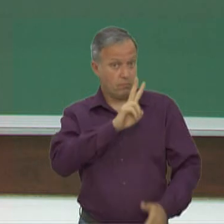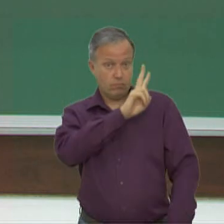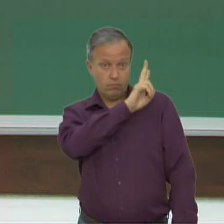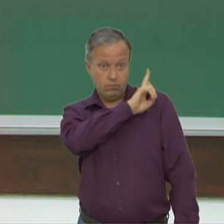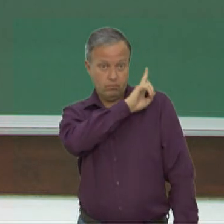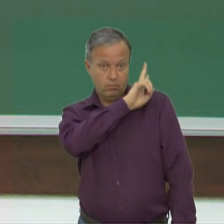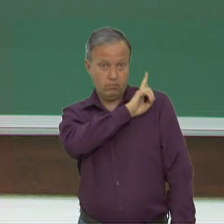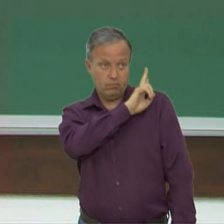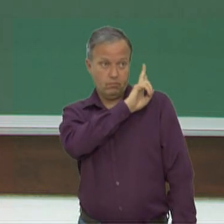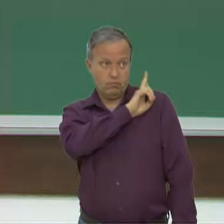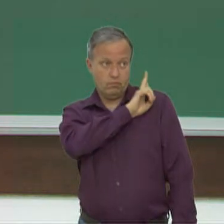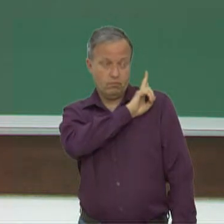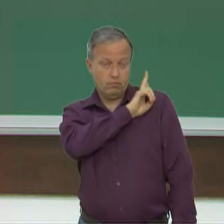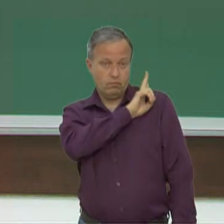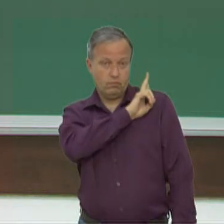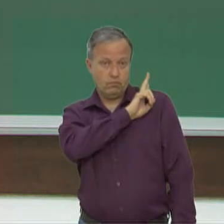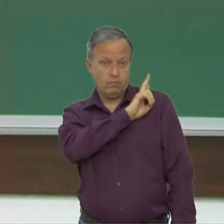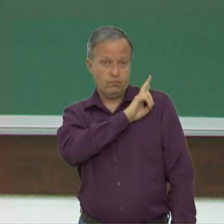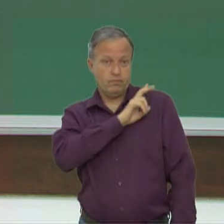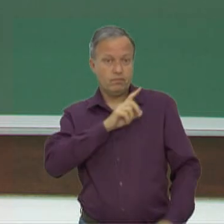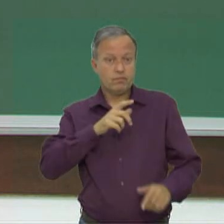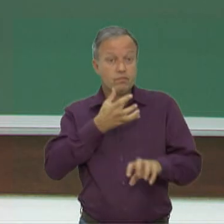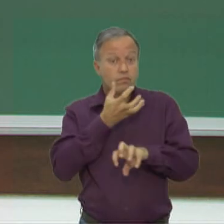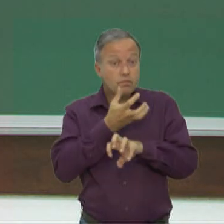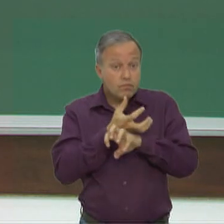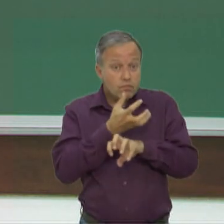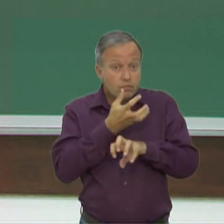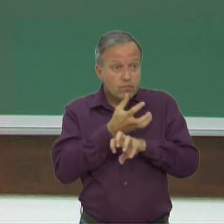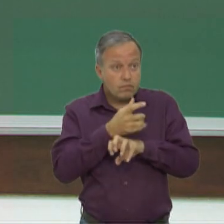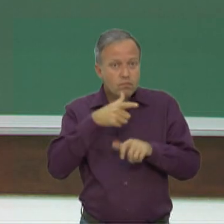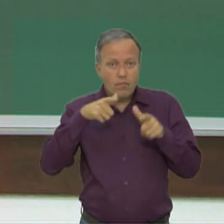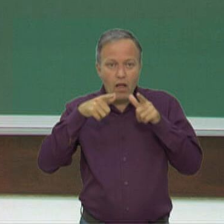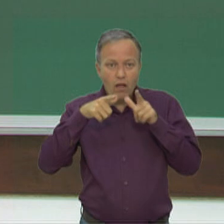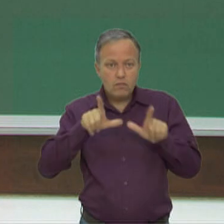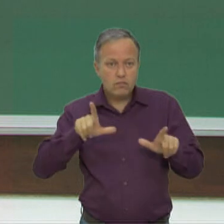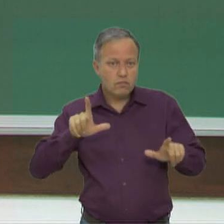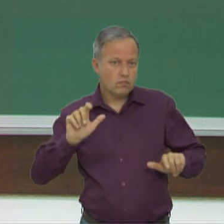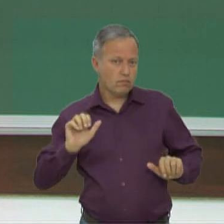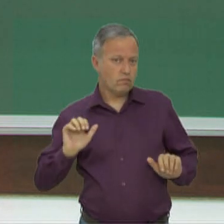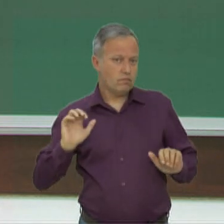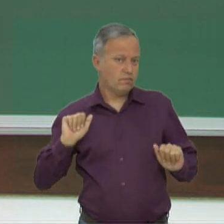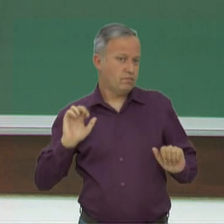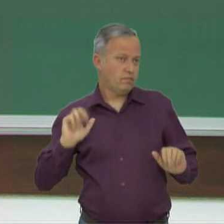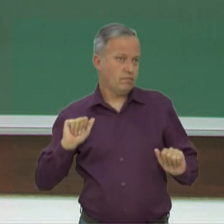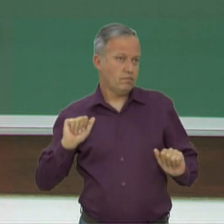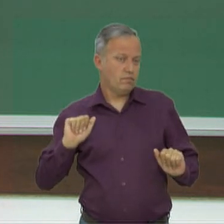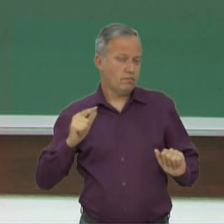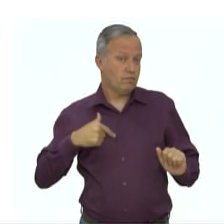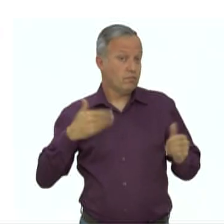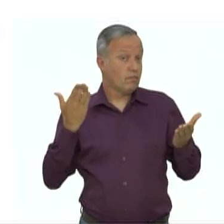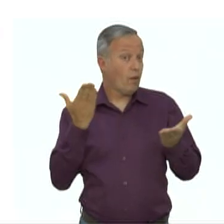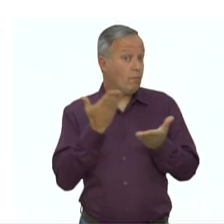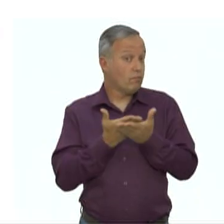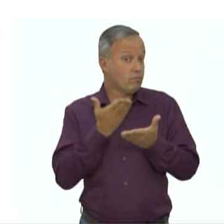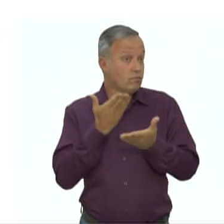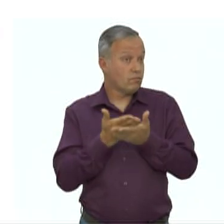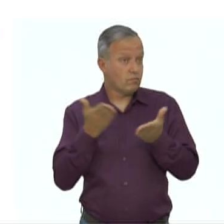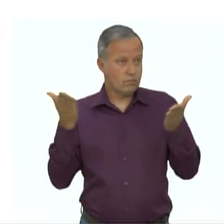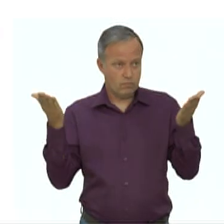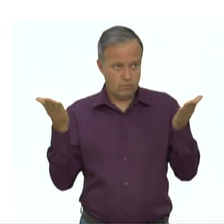do ensino médio de língua espanhola, ok? O que vamos estudar